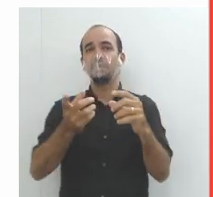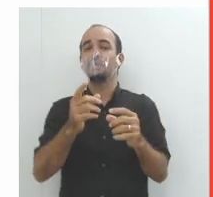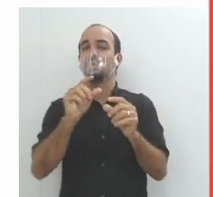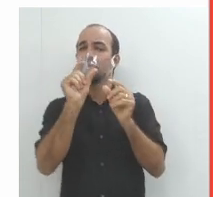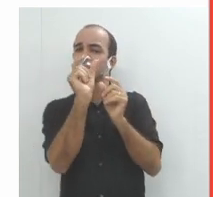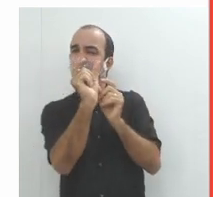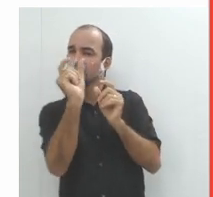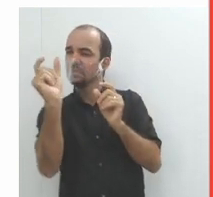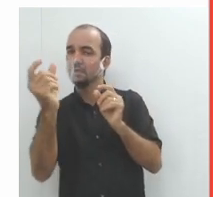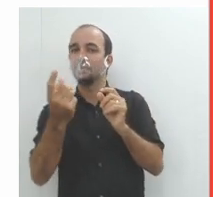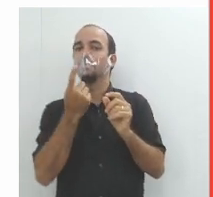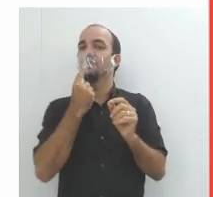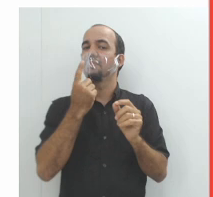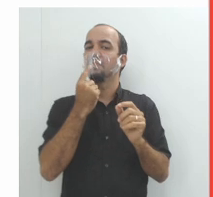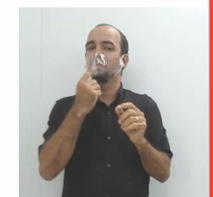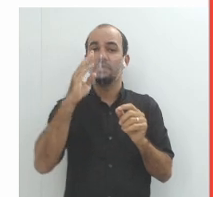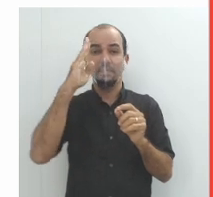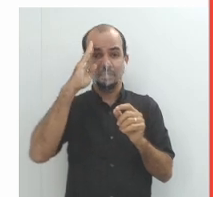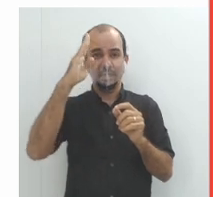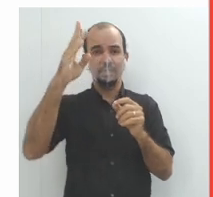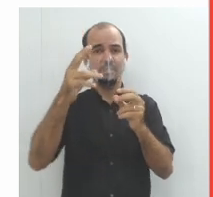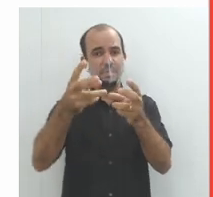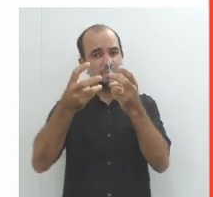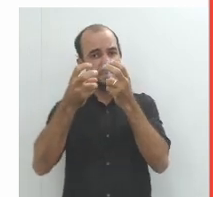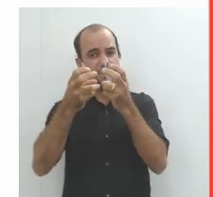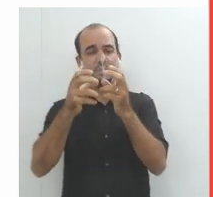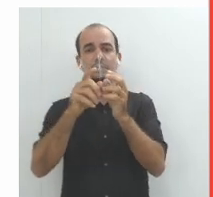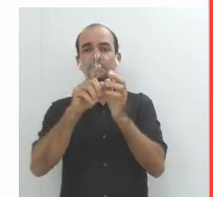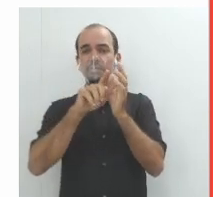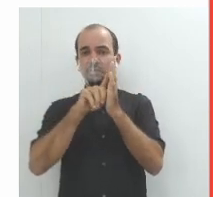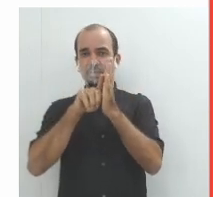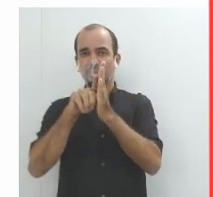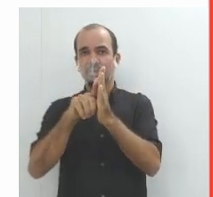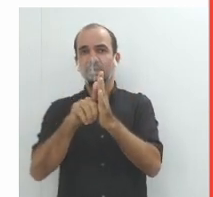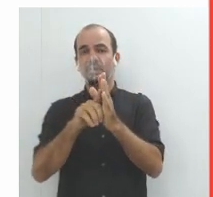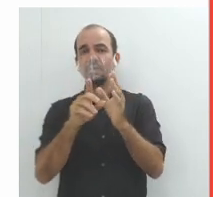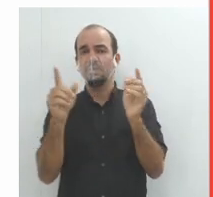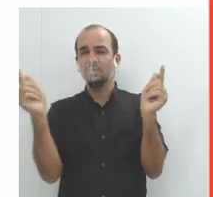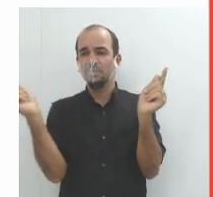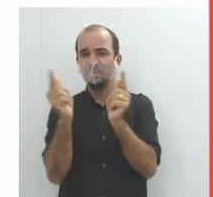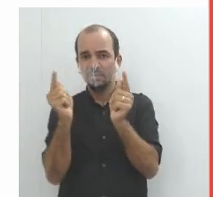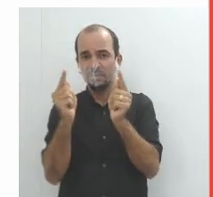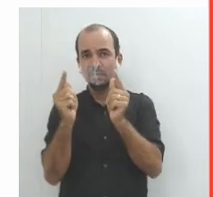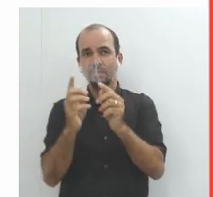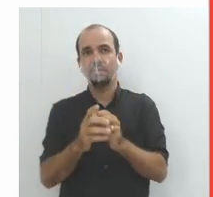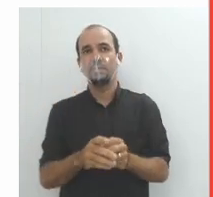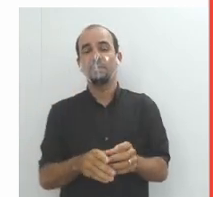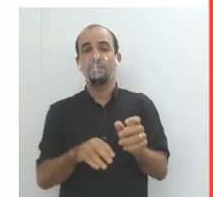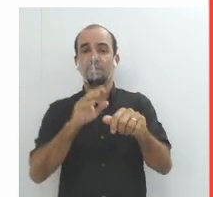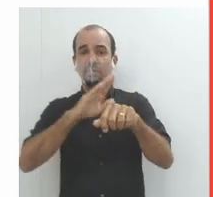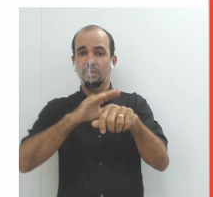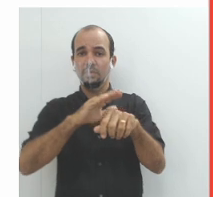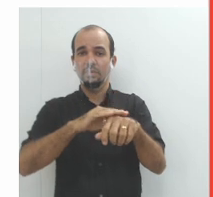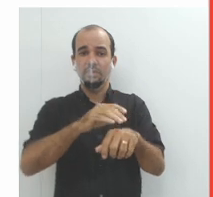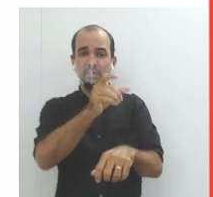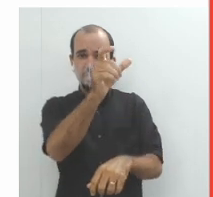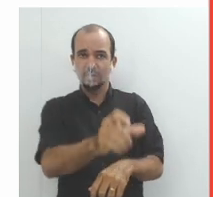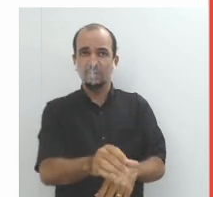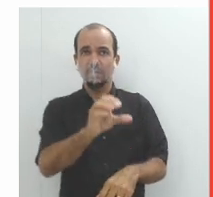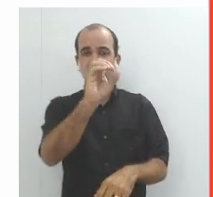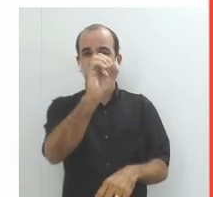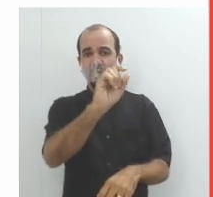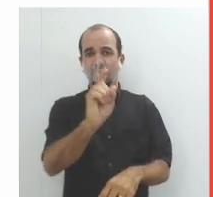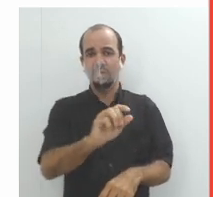vermelho, tá certo? O período curtinho que eu coloquei foi o seguinte: Ozzy não se divertiu